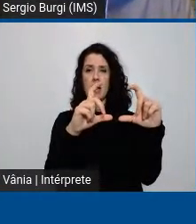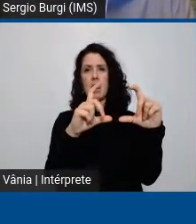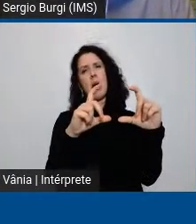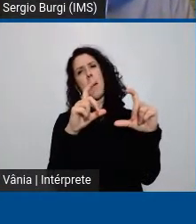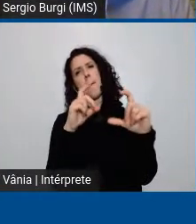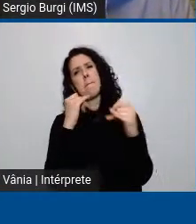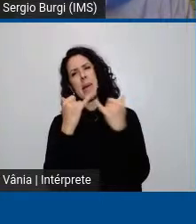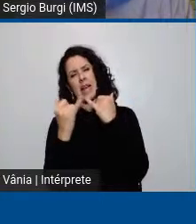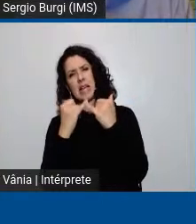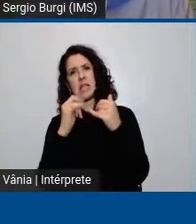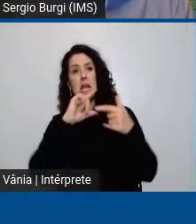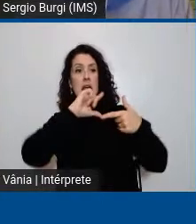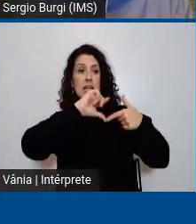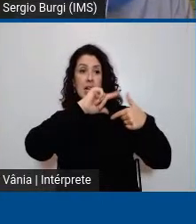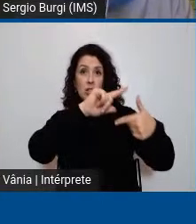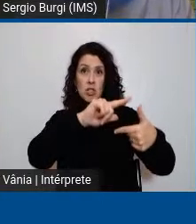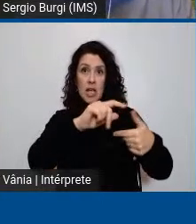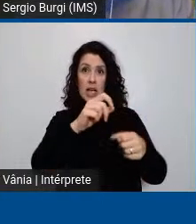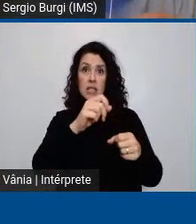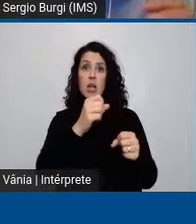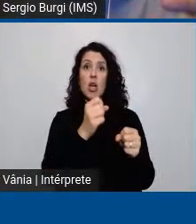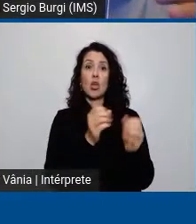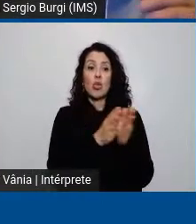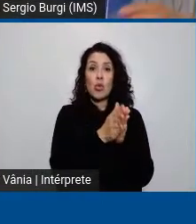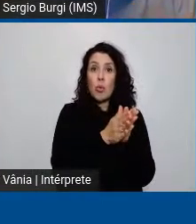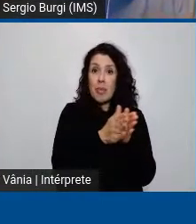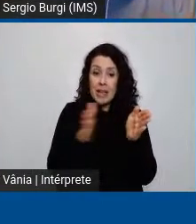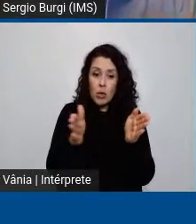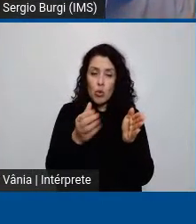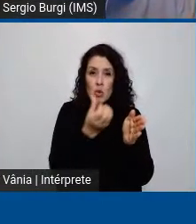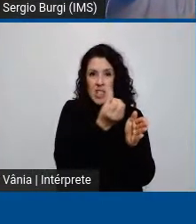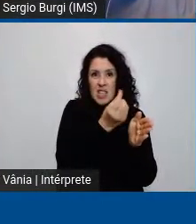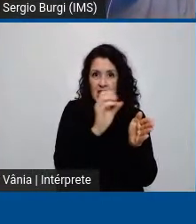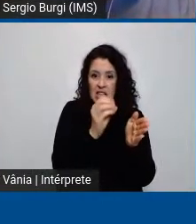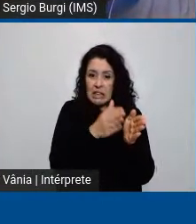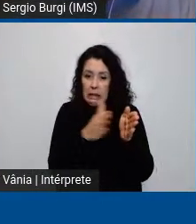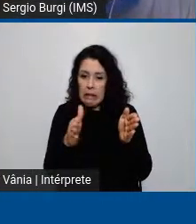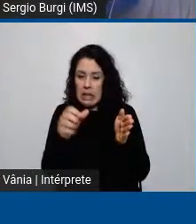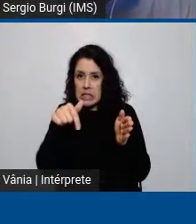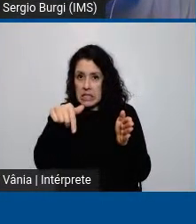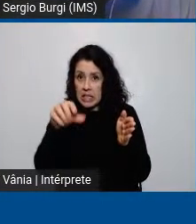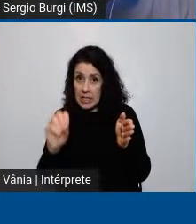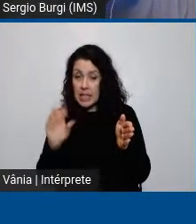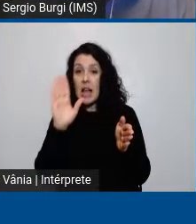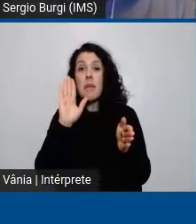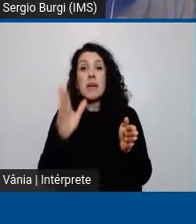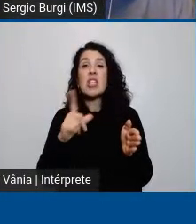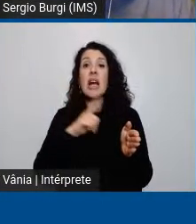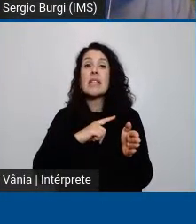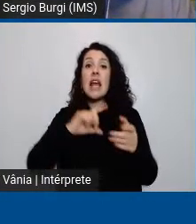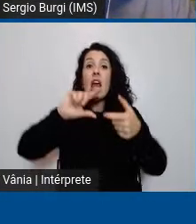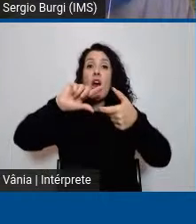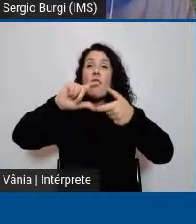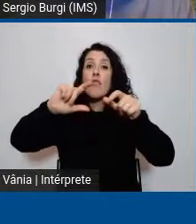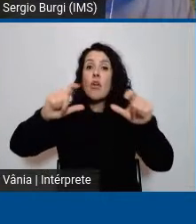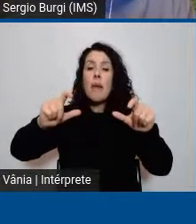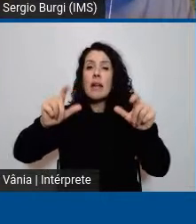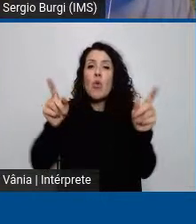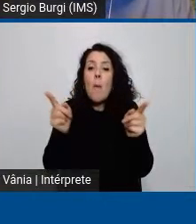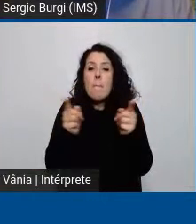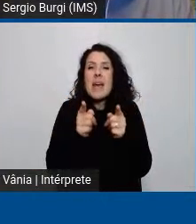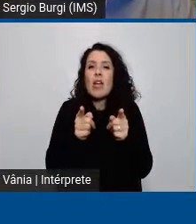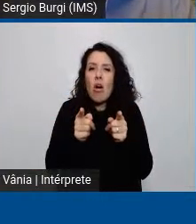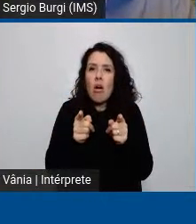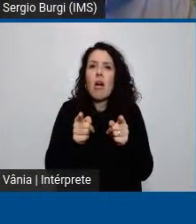mais tradicionais dos anos 60 e 70, mas já com soluções de formato de menor escala,